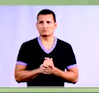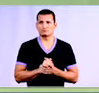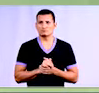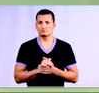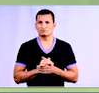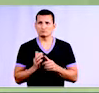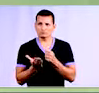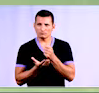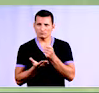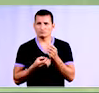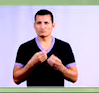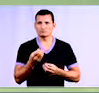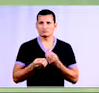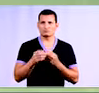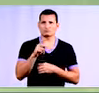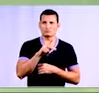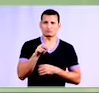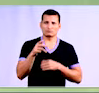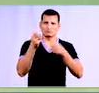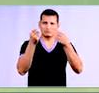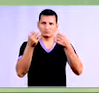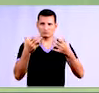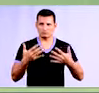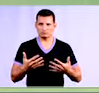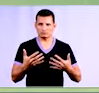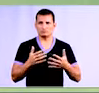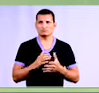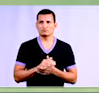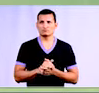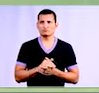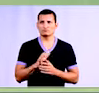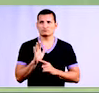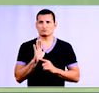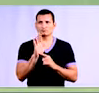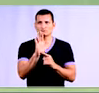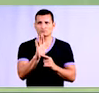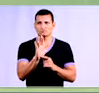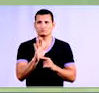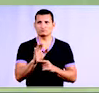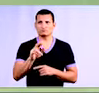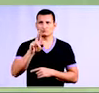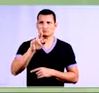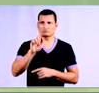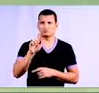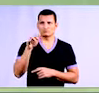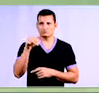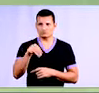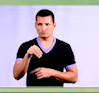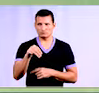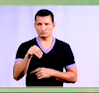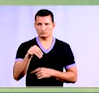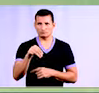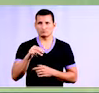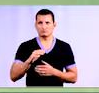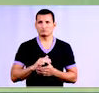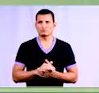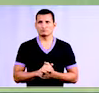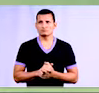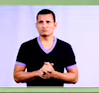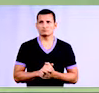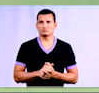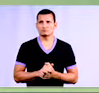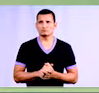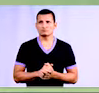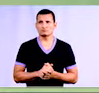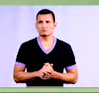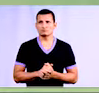basicamente o que o professor JB ilustrou, tá? Demonstrando o gerenciamento aqui no